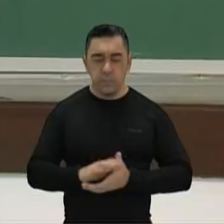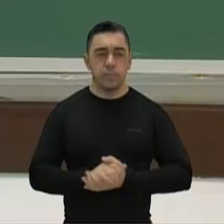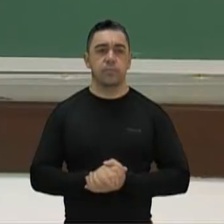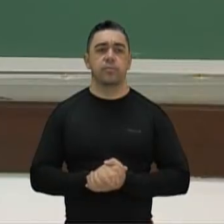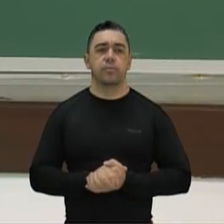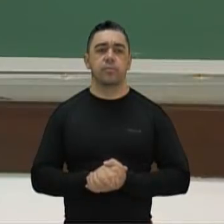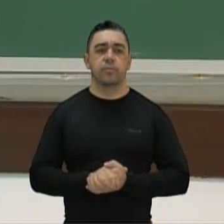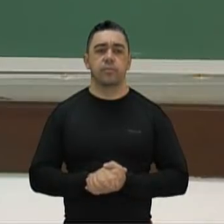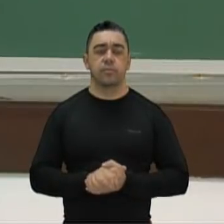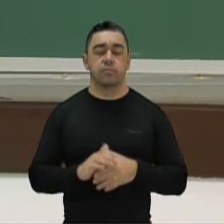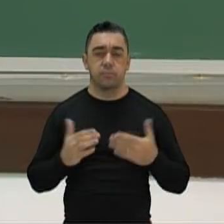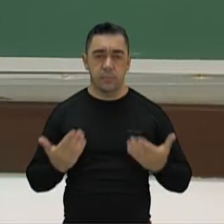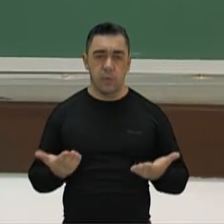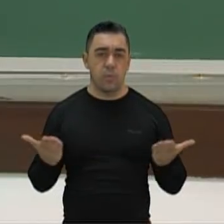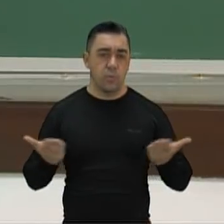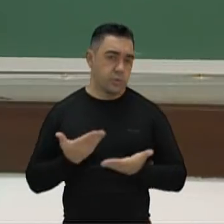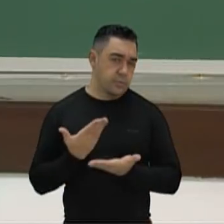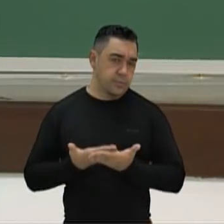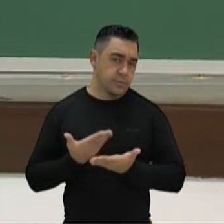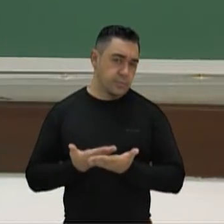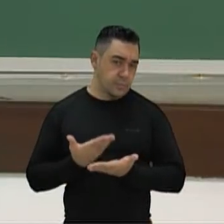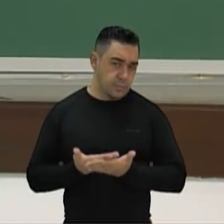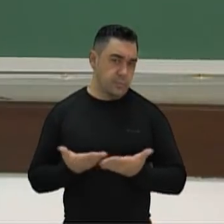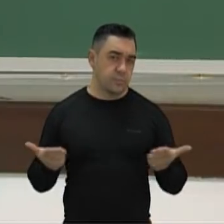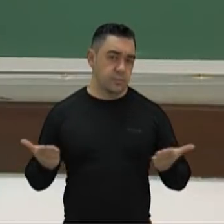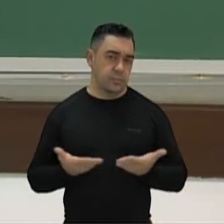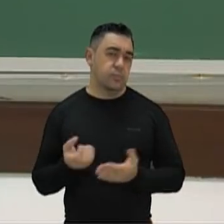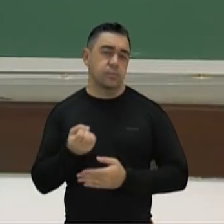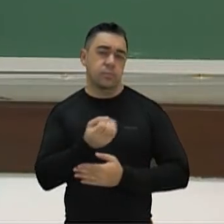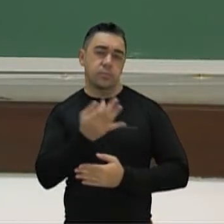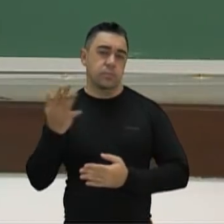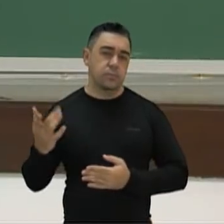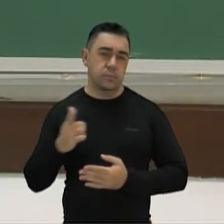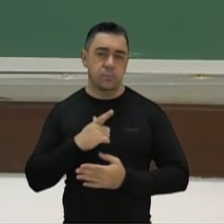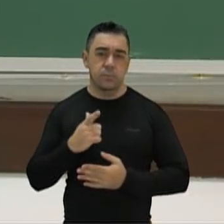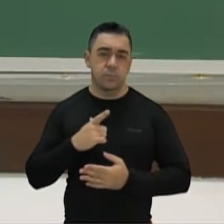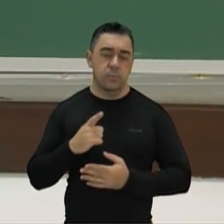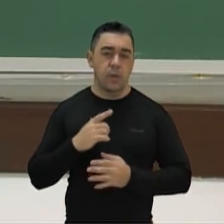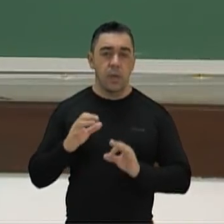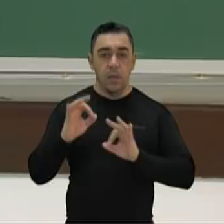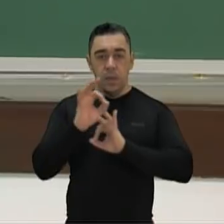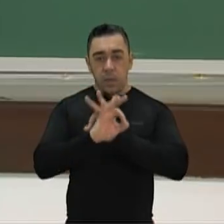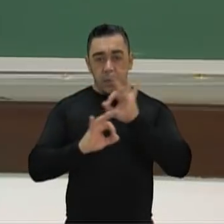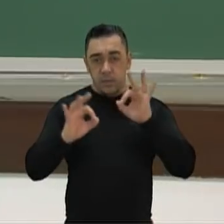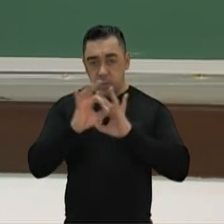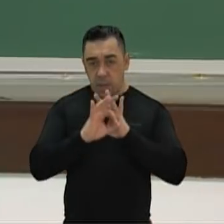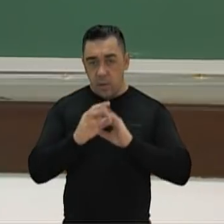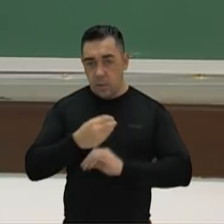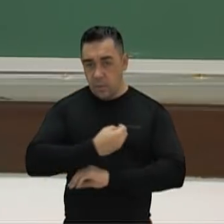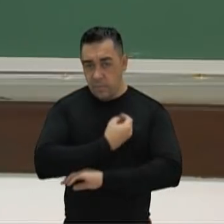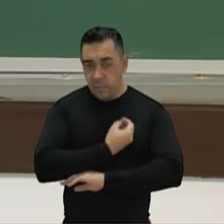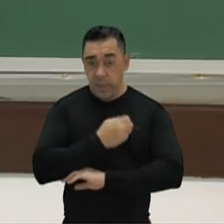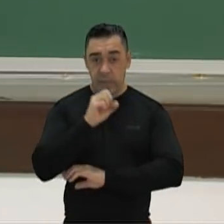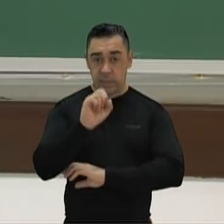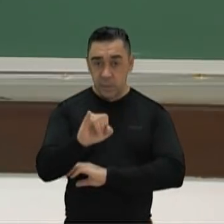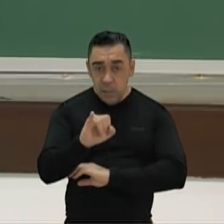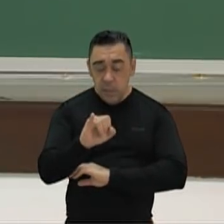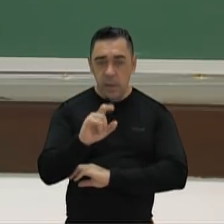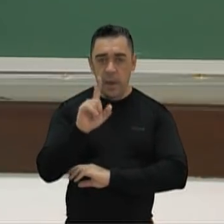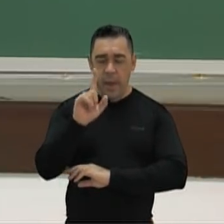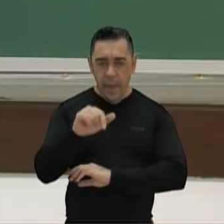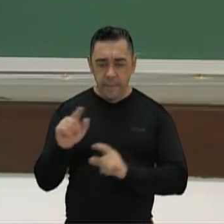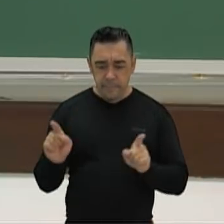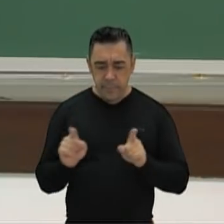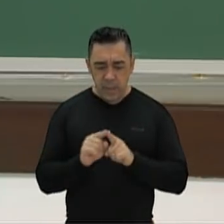Então, pessoal, a gente vai estudar agora quantas células tem no corpo de um ser vivo. Se essa é a menor parte do corpo de um ser